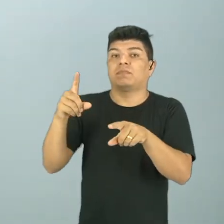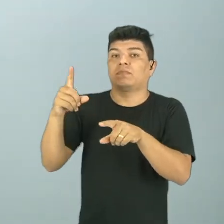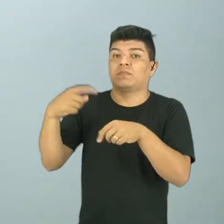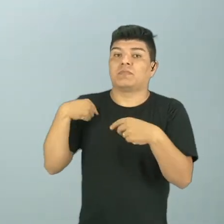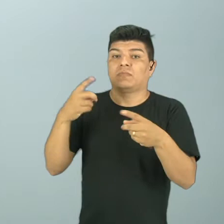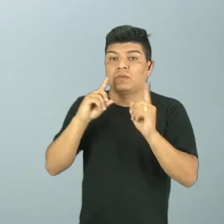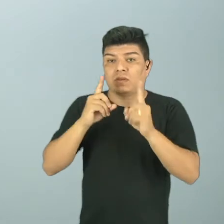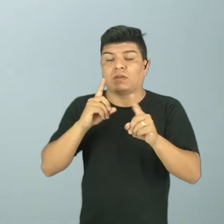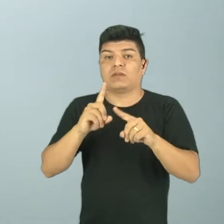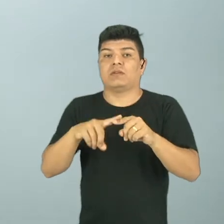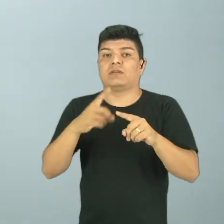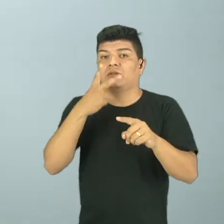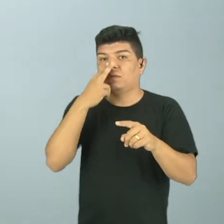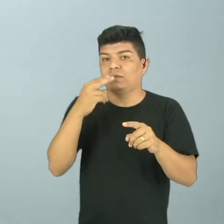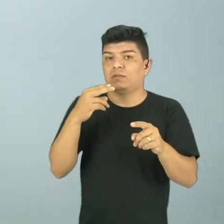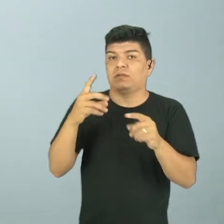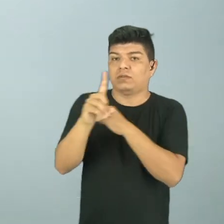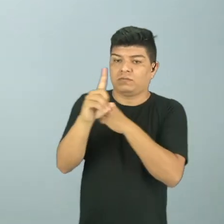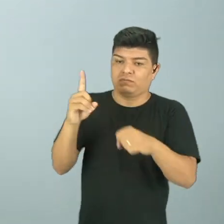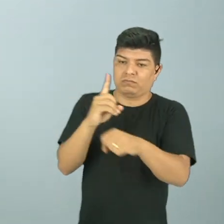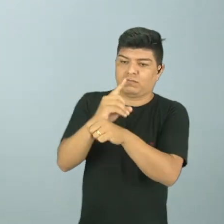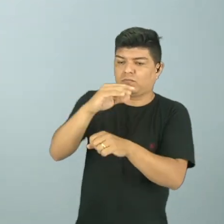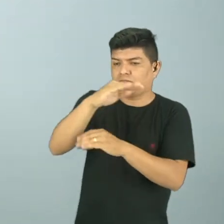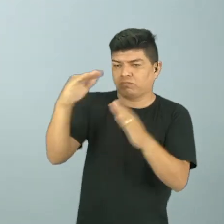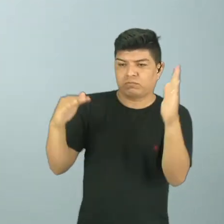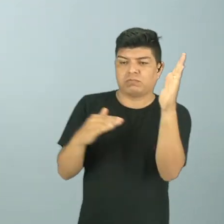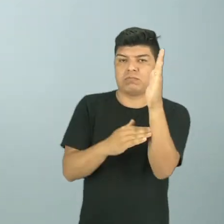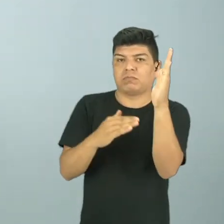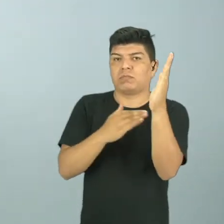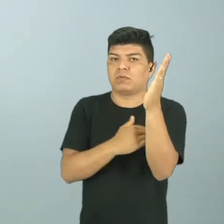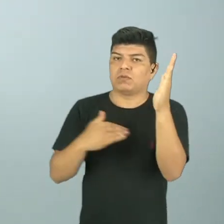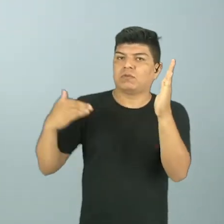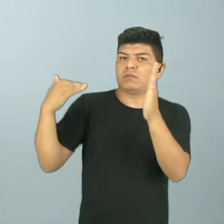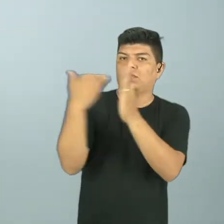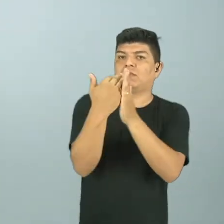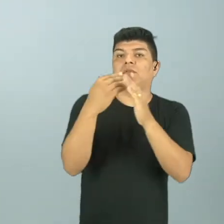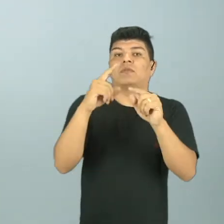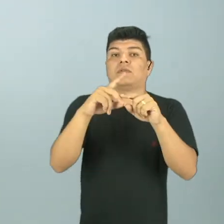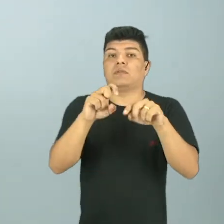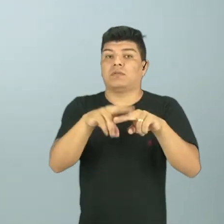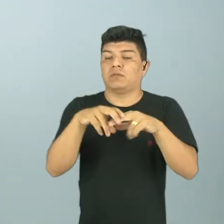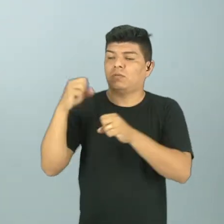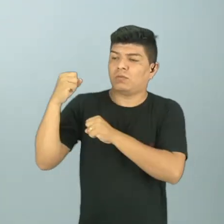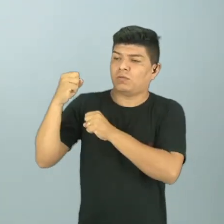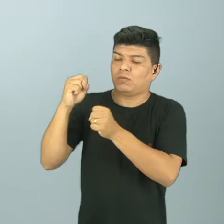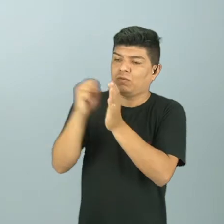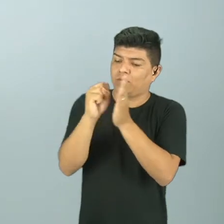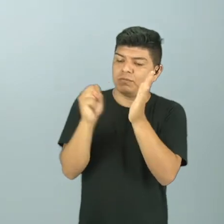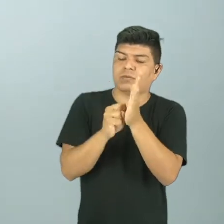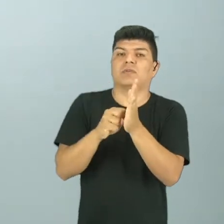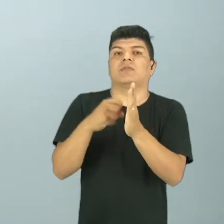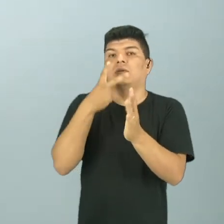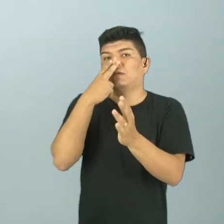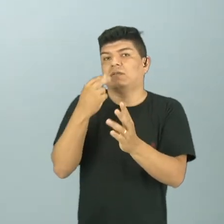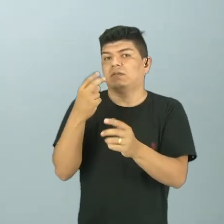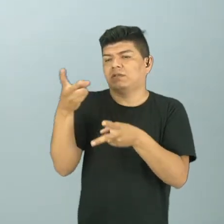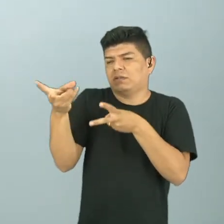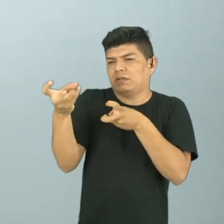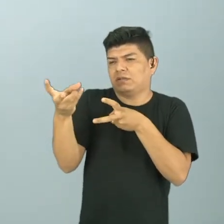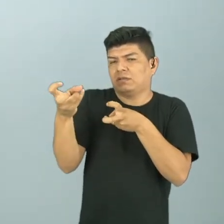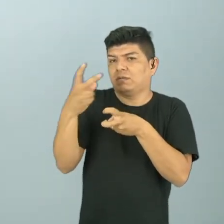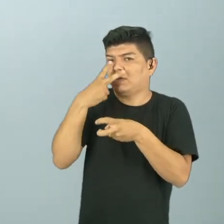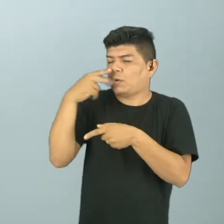discurso de classe inferior e classe superior ao longo de muitos séculos, e é um discurso que, infelizmente, a gente percebe que vem